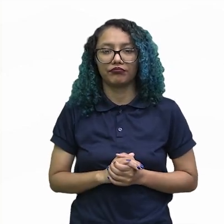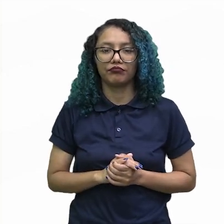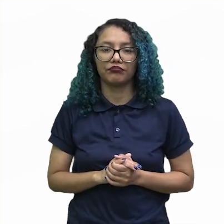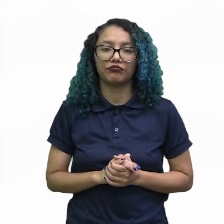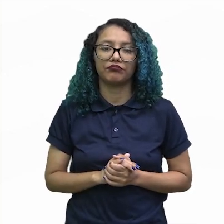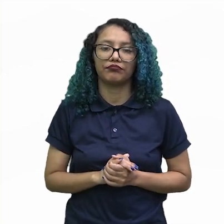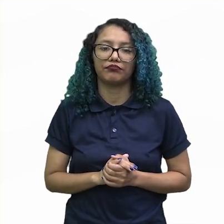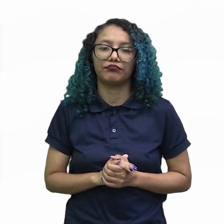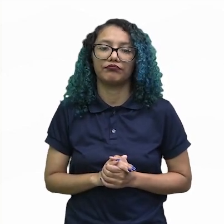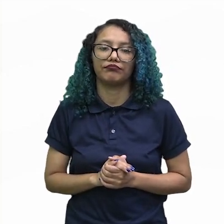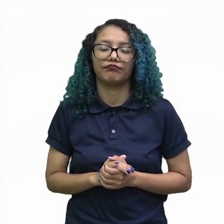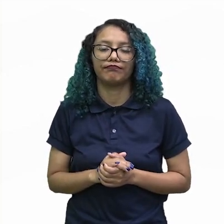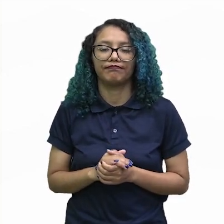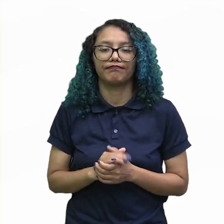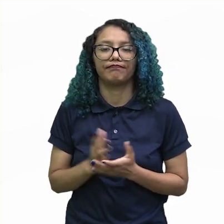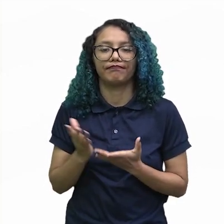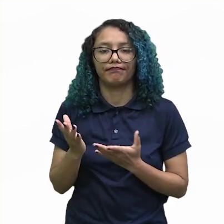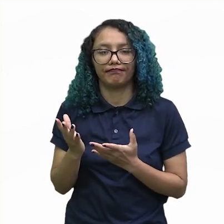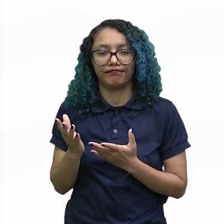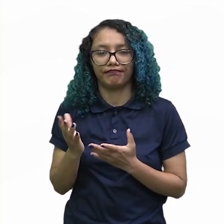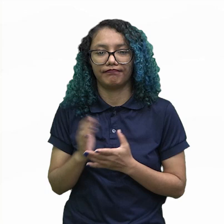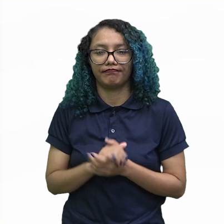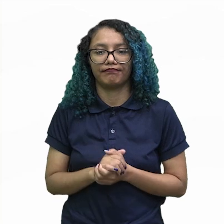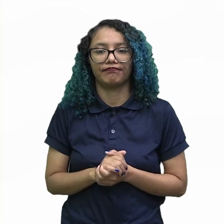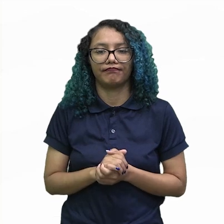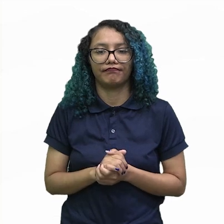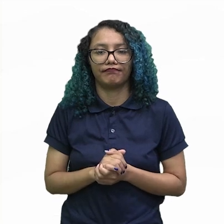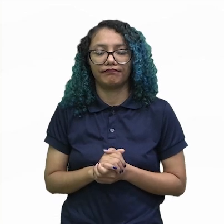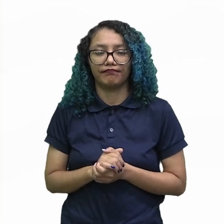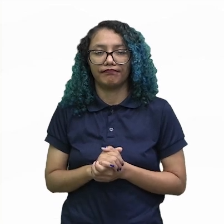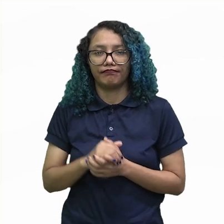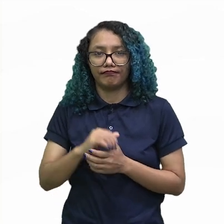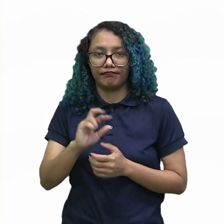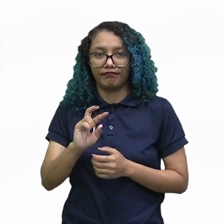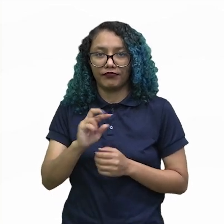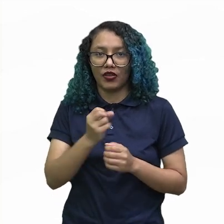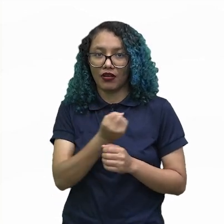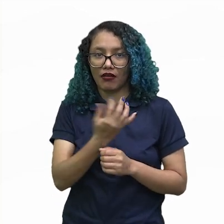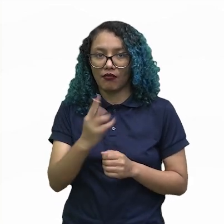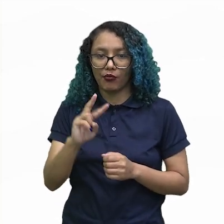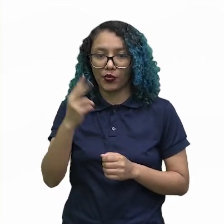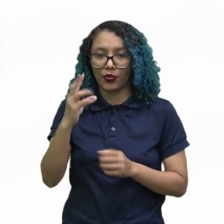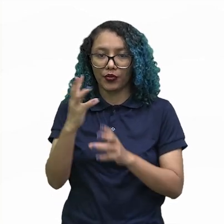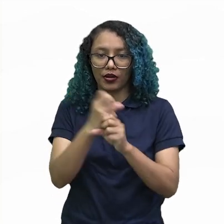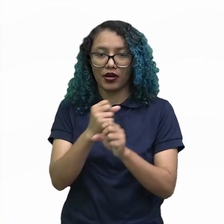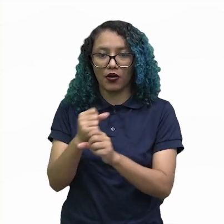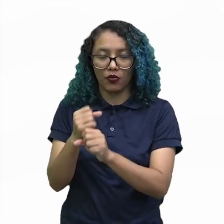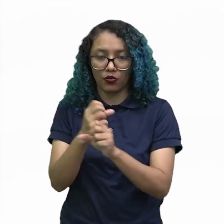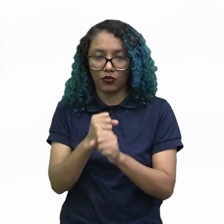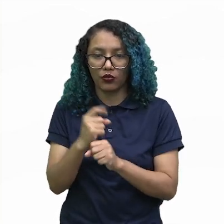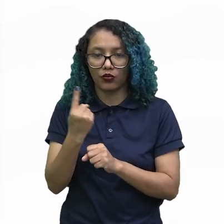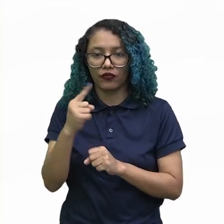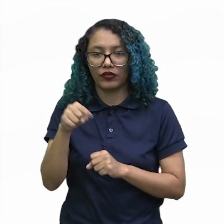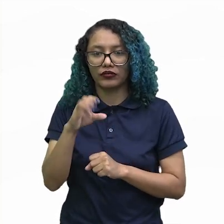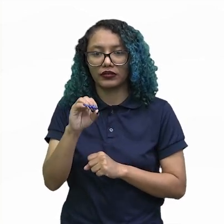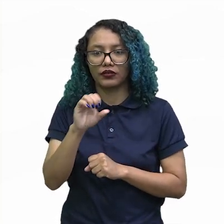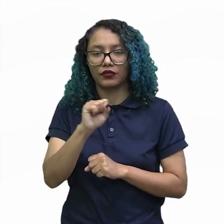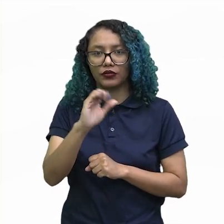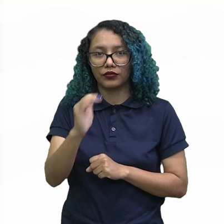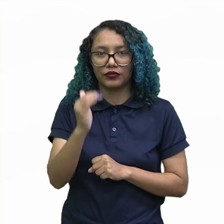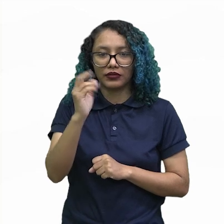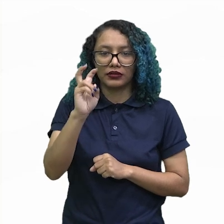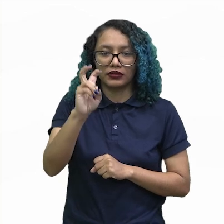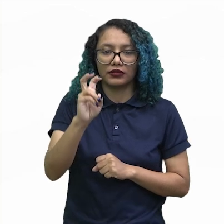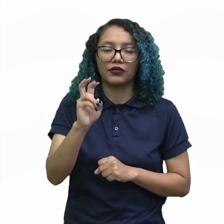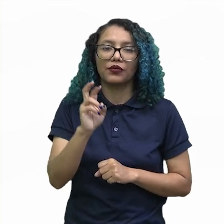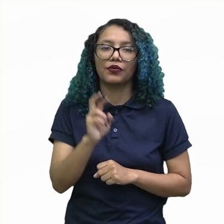ao realizarmos esse produto, na verdade, essa potenciação de 1,08 elevado a 5,